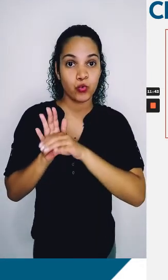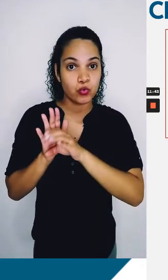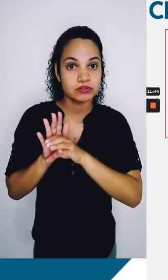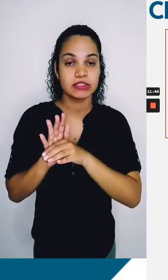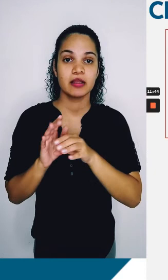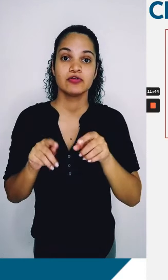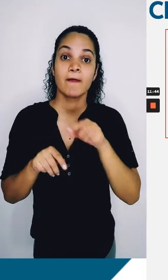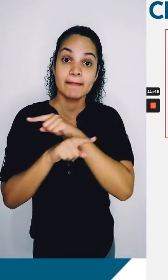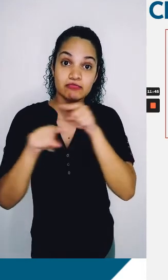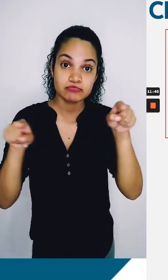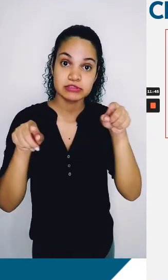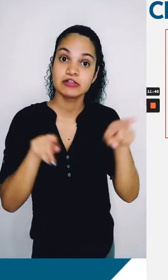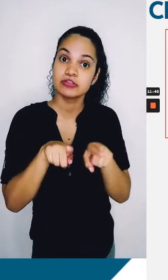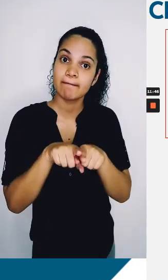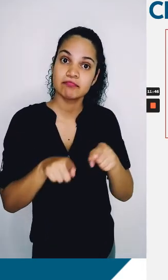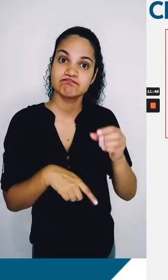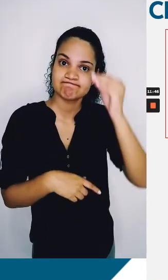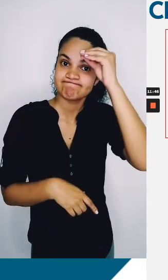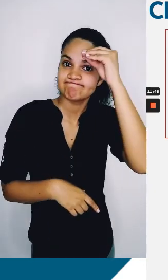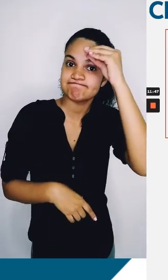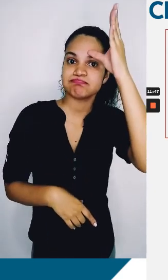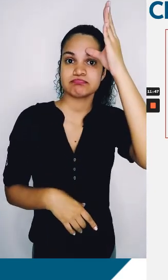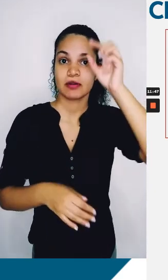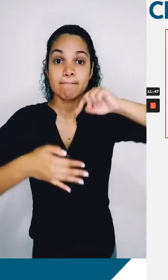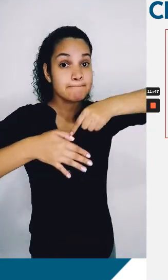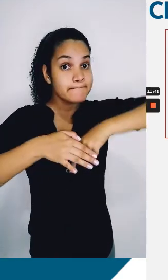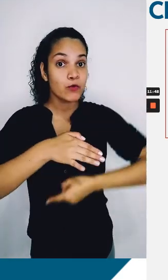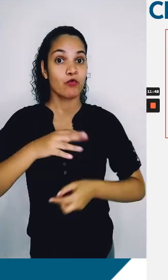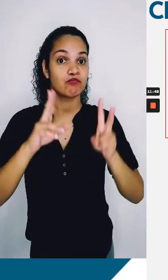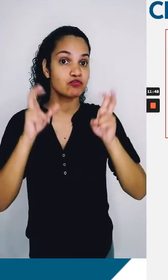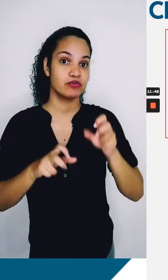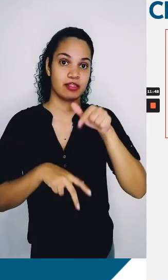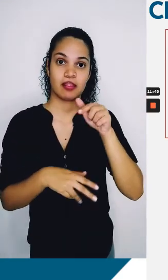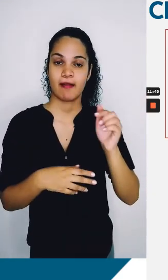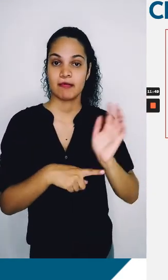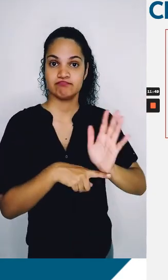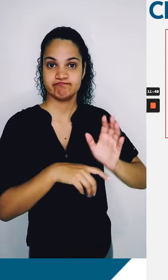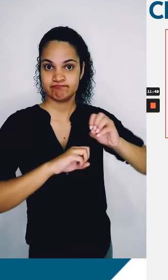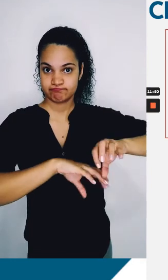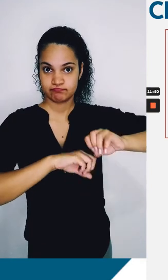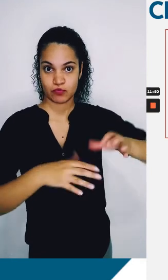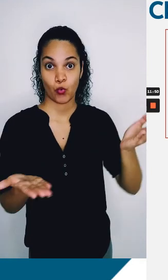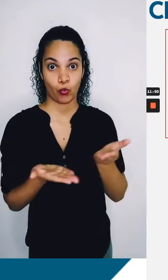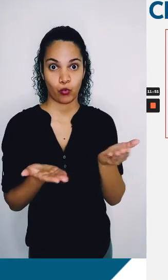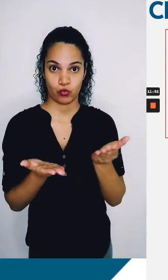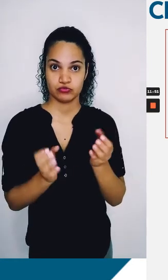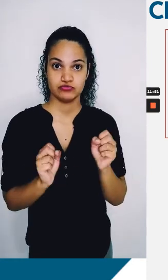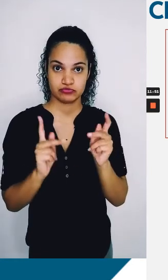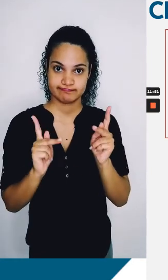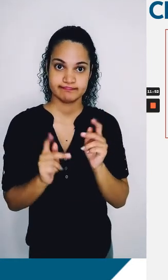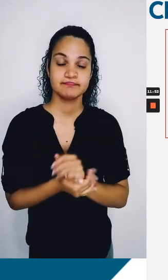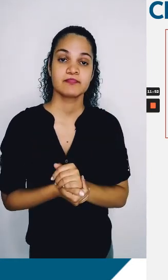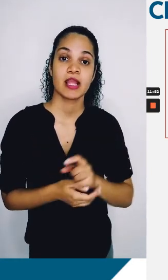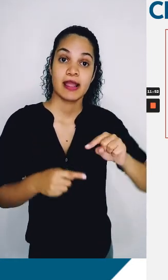esses conceitos, para que vocês consigam ter um maior aprofundamento da aula de hoje, da videoaula de hoje,